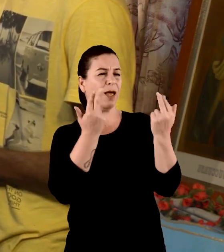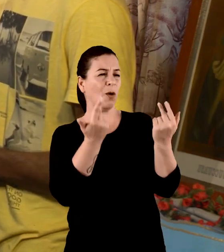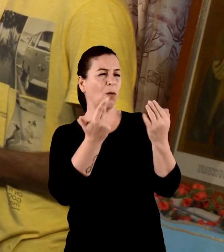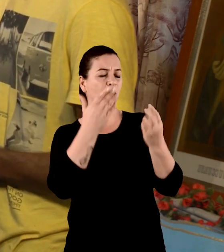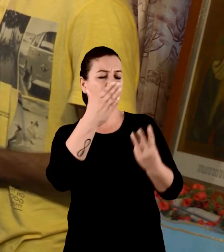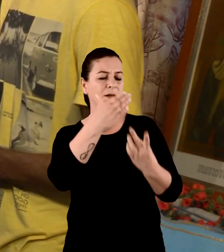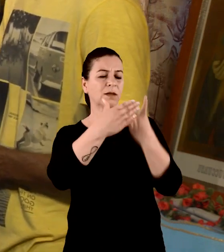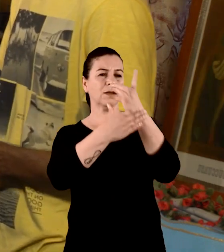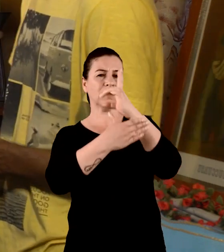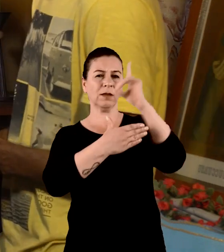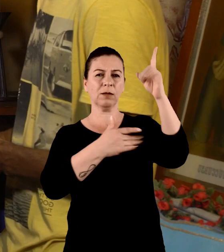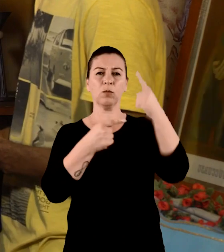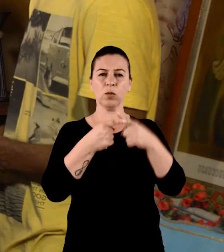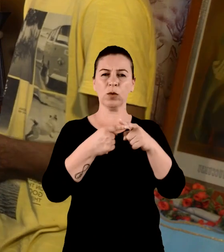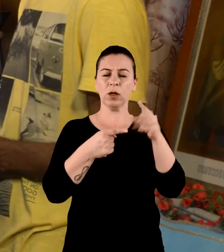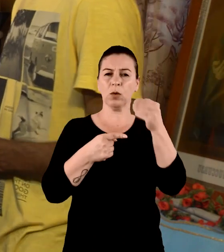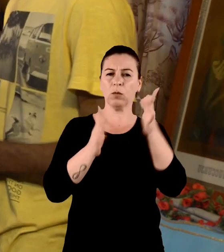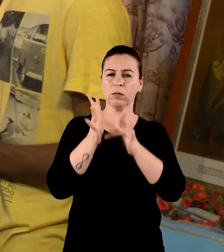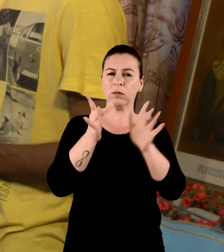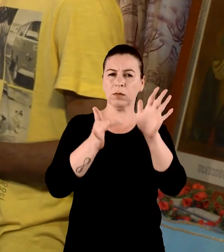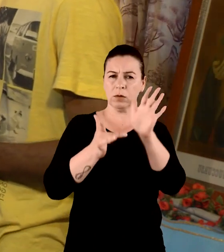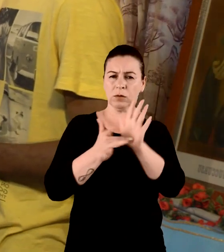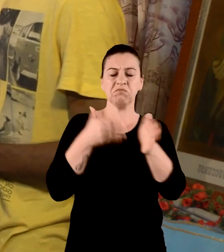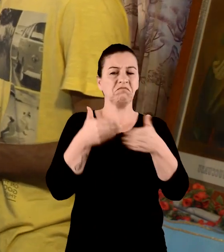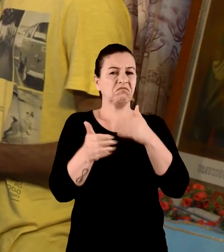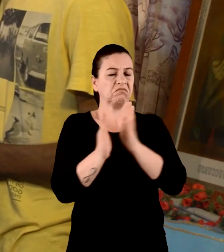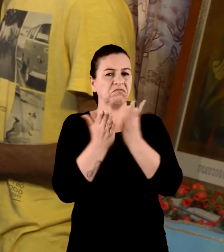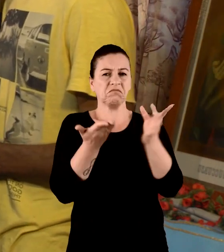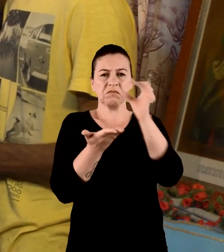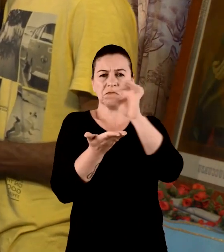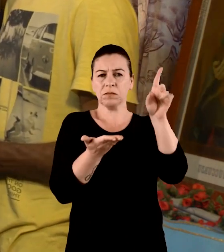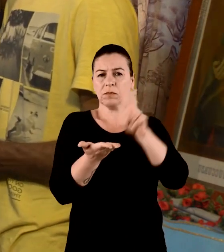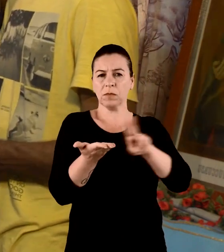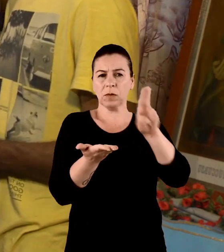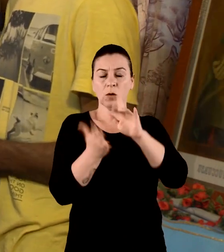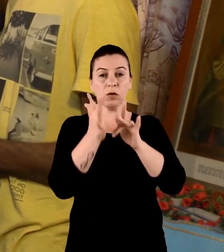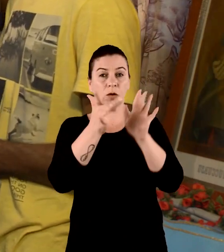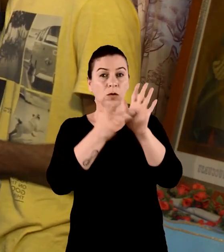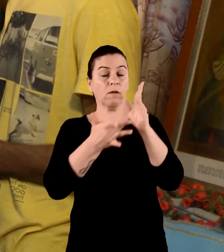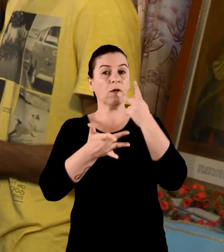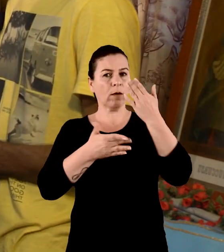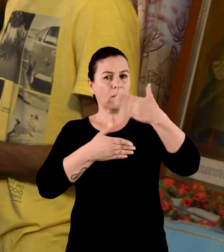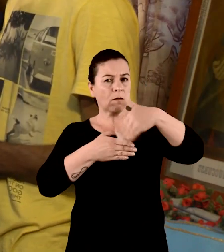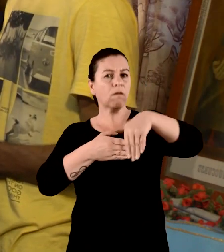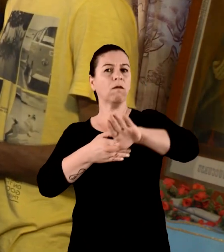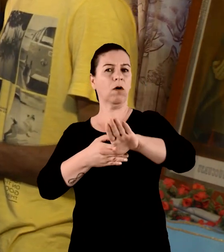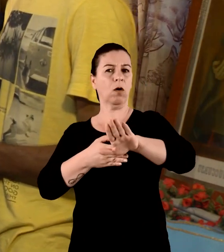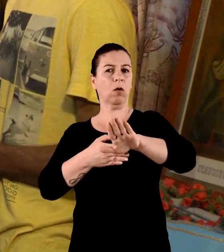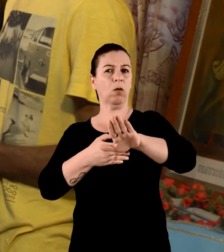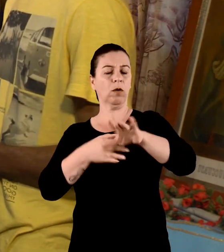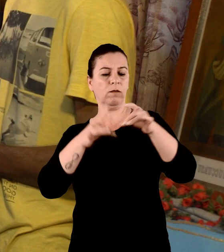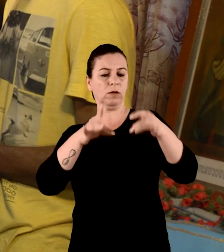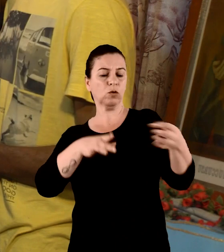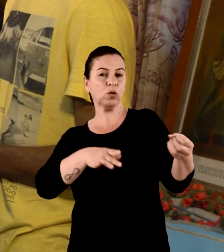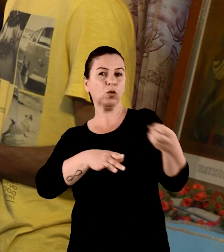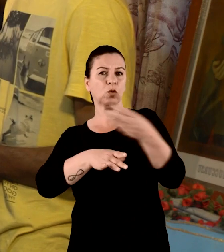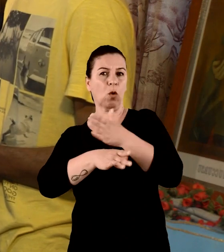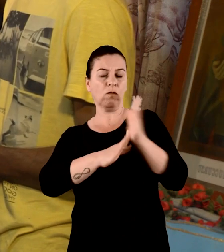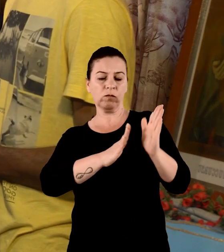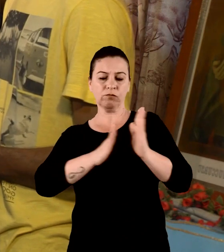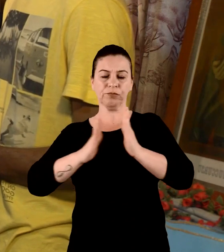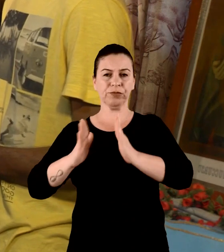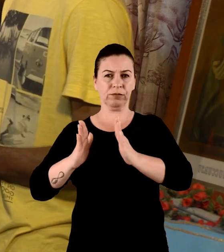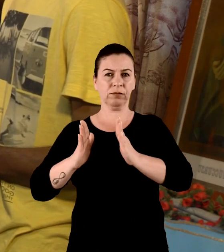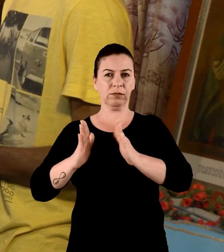da Trindade. Certo. Que quando Jesus, não importa a Bíblia que você use, quando Jesus falou, eu vou e vos deixo um